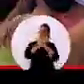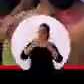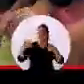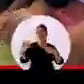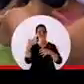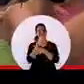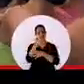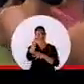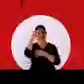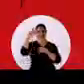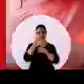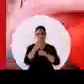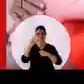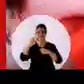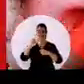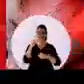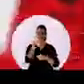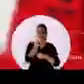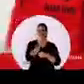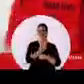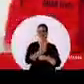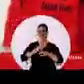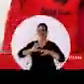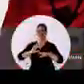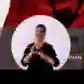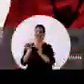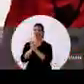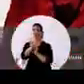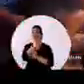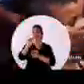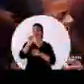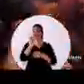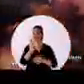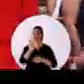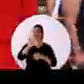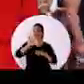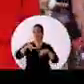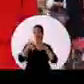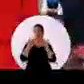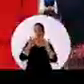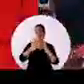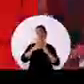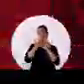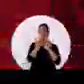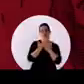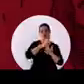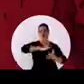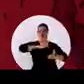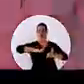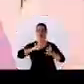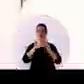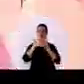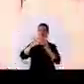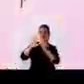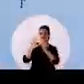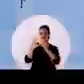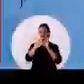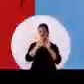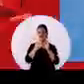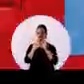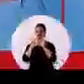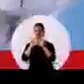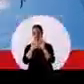A cidade inteligente é uma cidade que cuida da gente Aqui eu atingi a Rádio de Lula E quando a fila lá na creche acabar